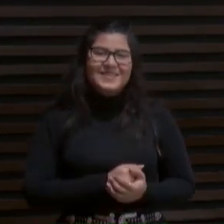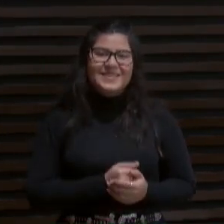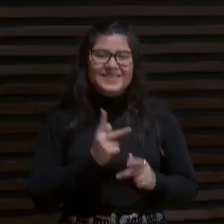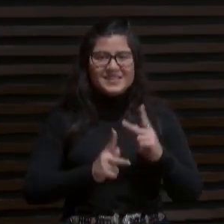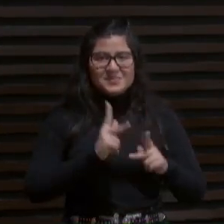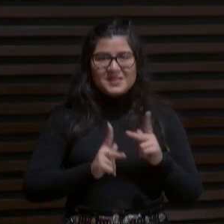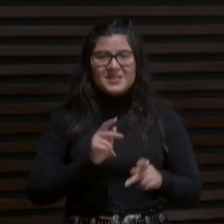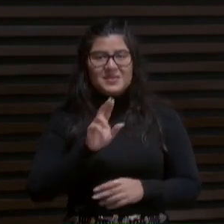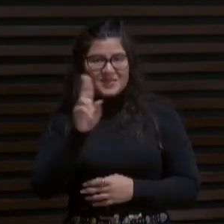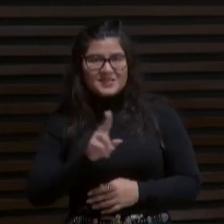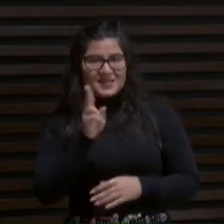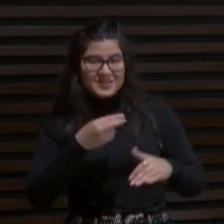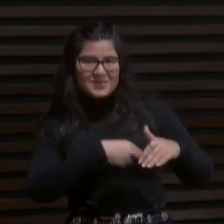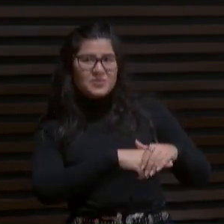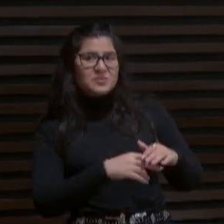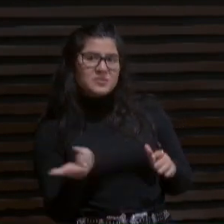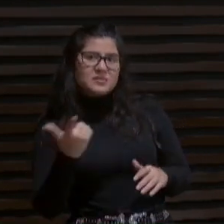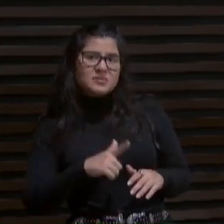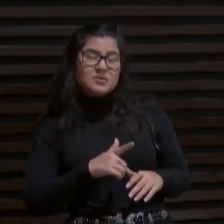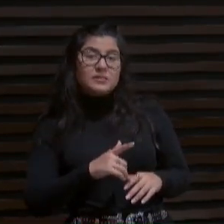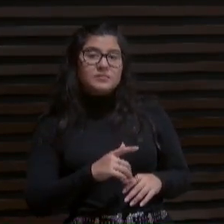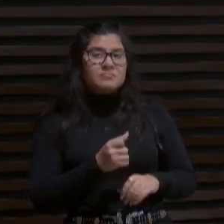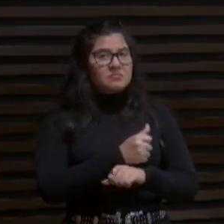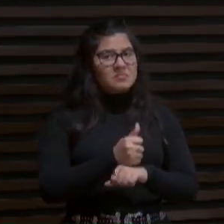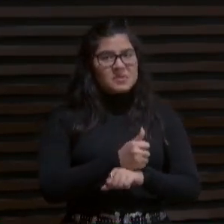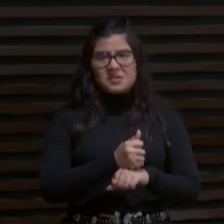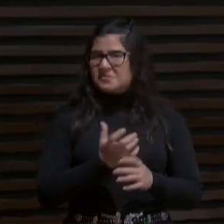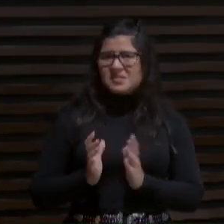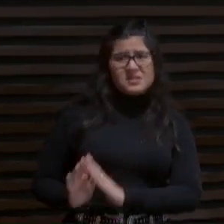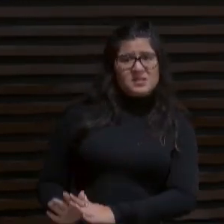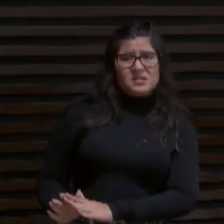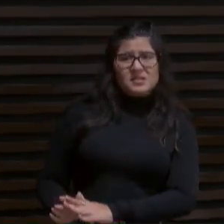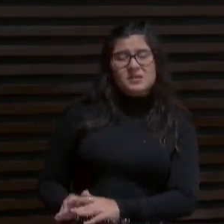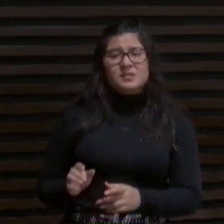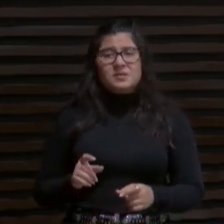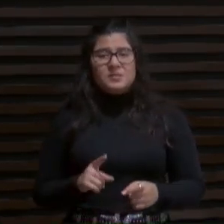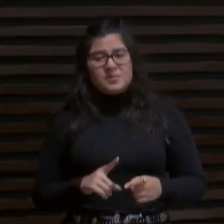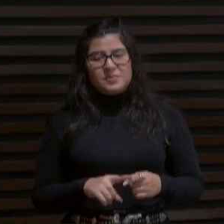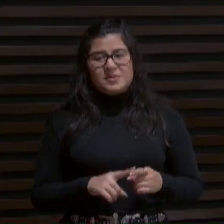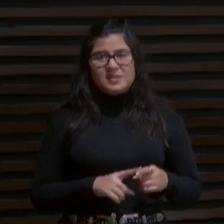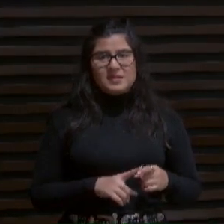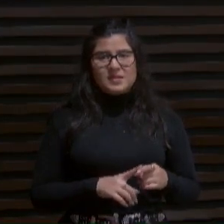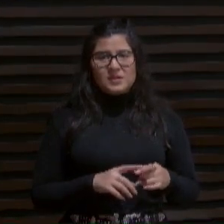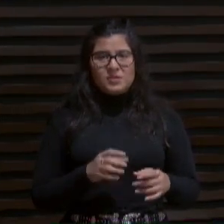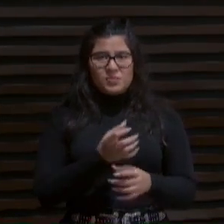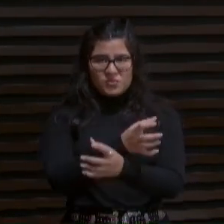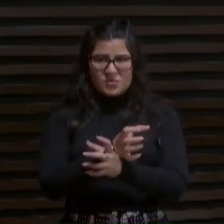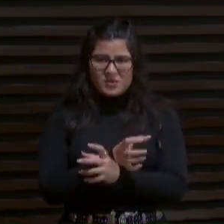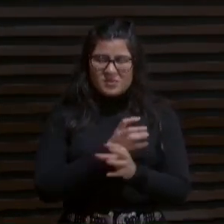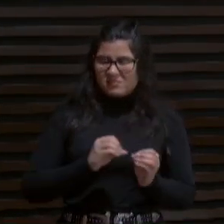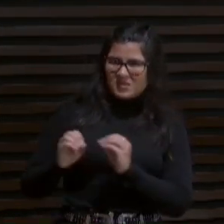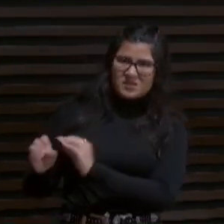sepultura novamente, e não era isso que Abraão queria. Eles provavelmente tirariam os ossos, devolveriam para Abraão, ou enterrariam, ou fariam qualquer